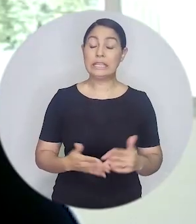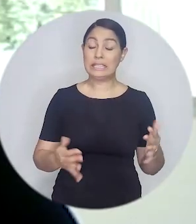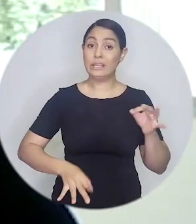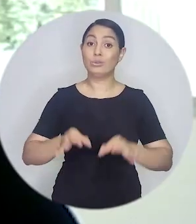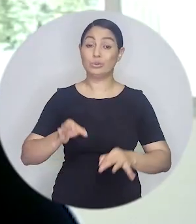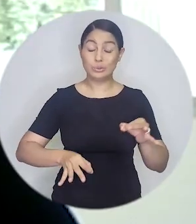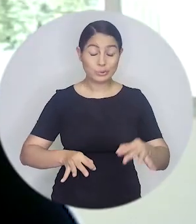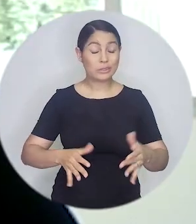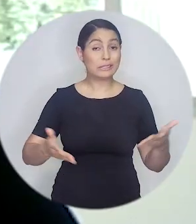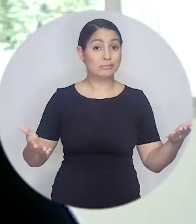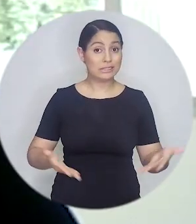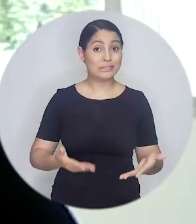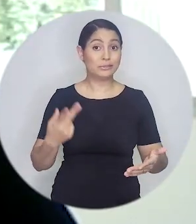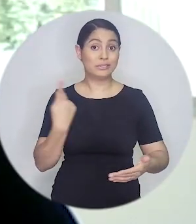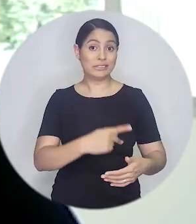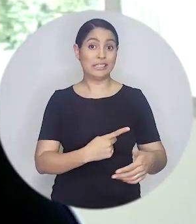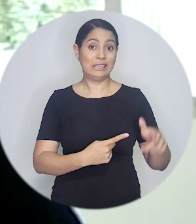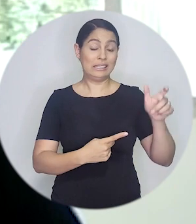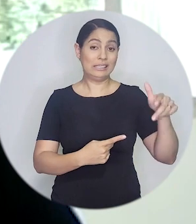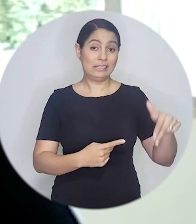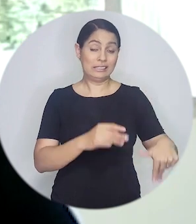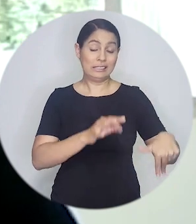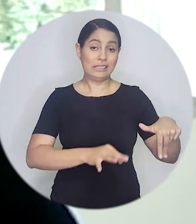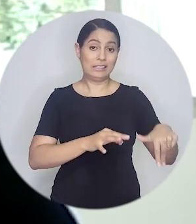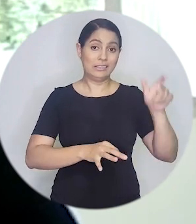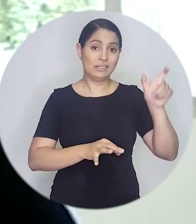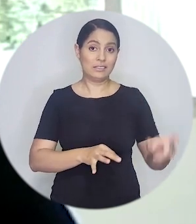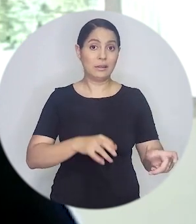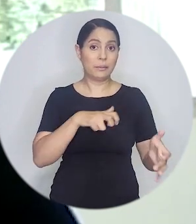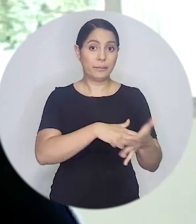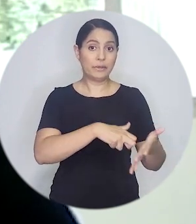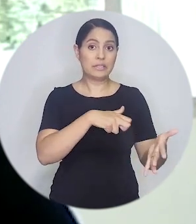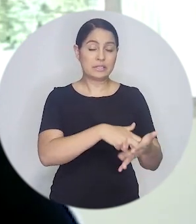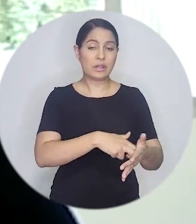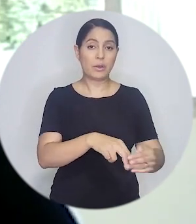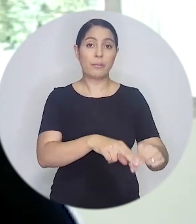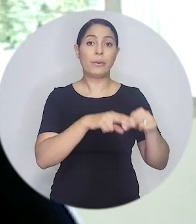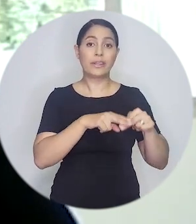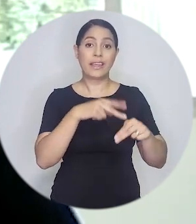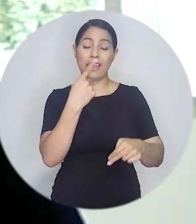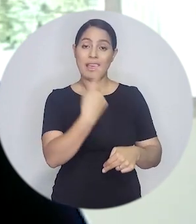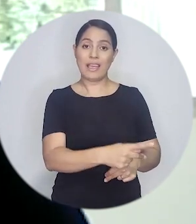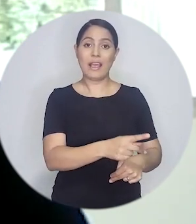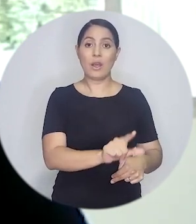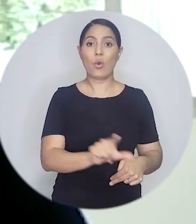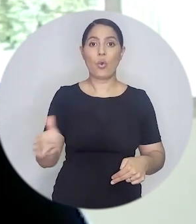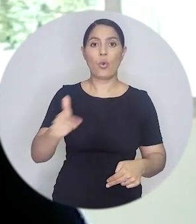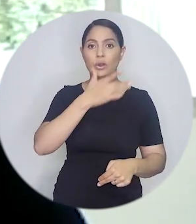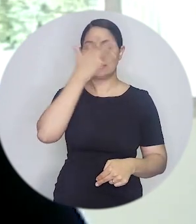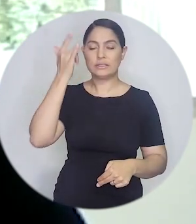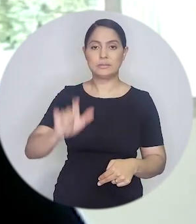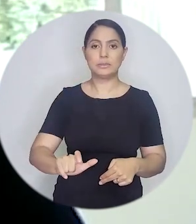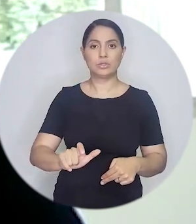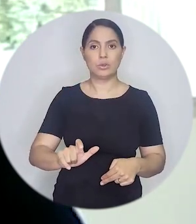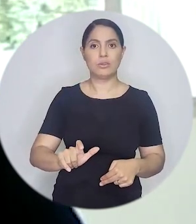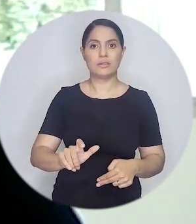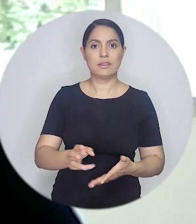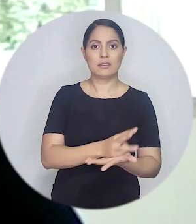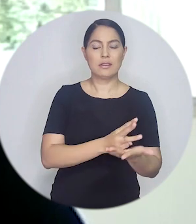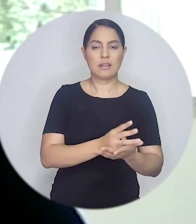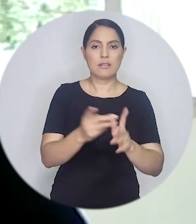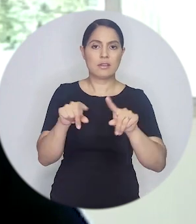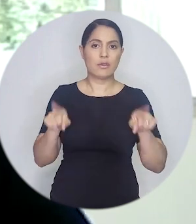porque ele puniu a magistrada em razão da terceirização das